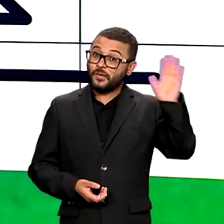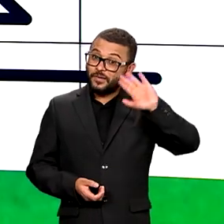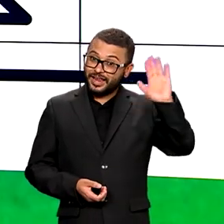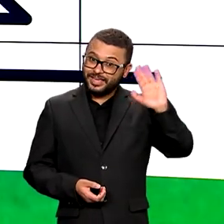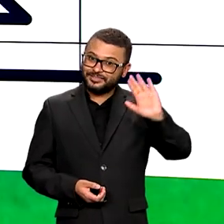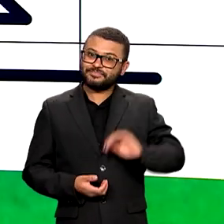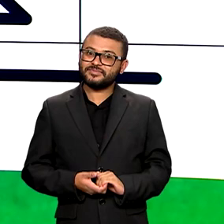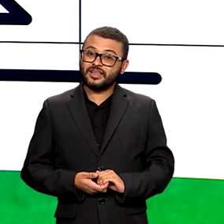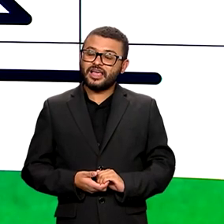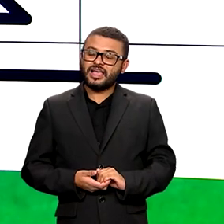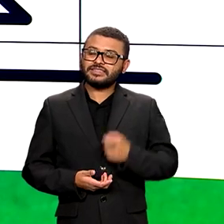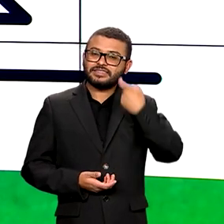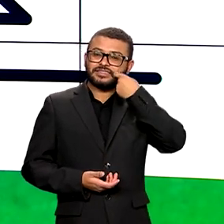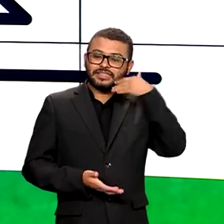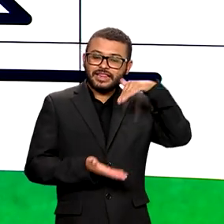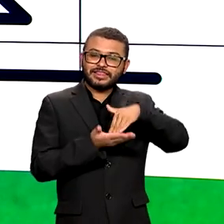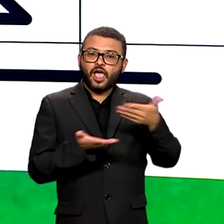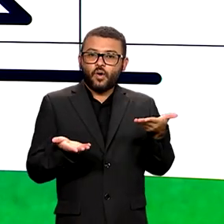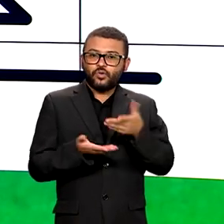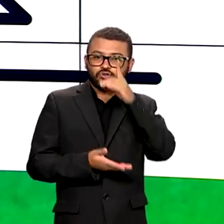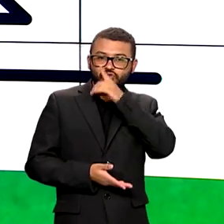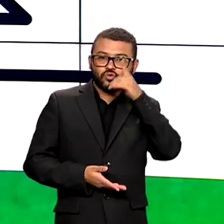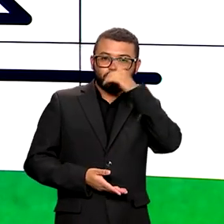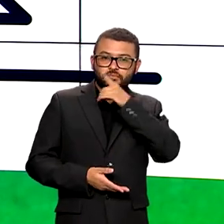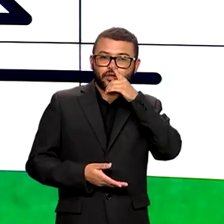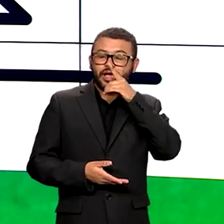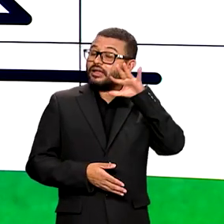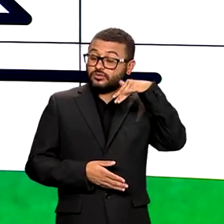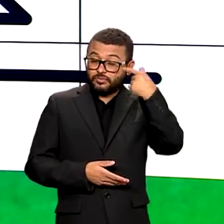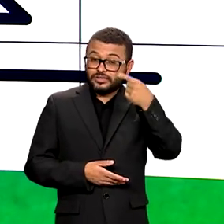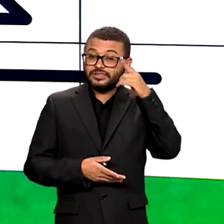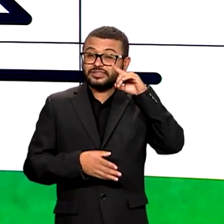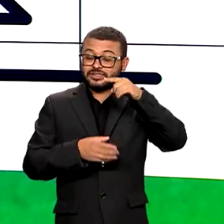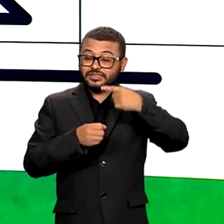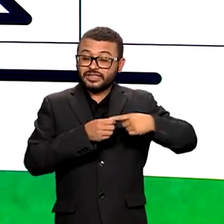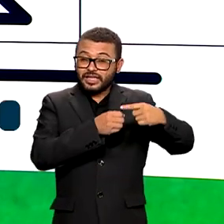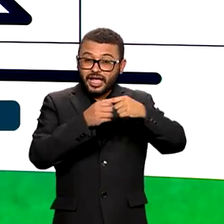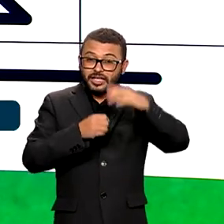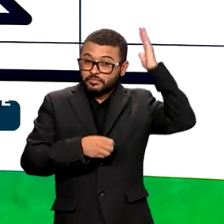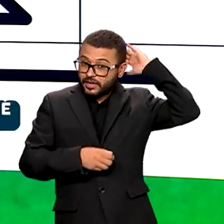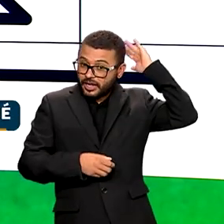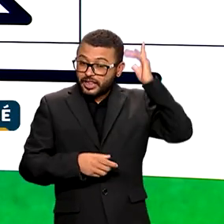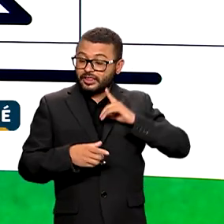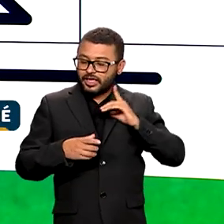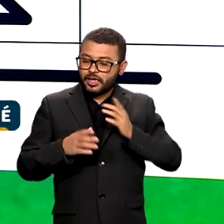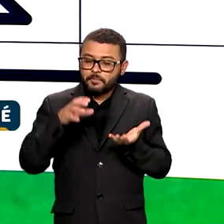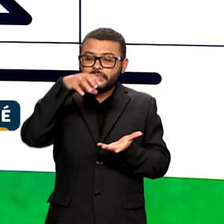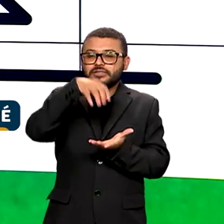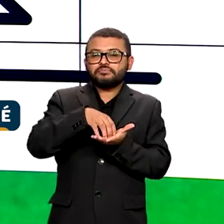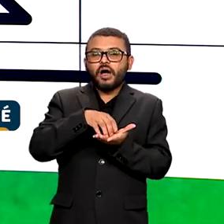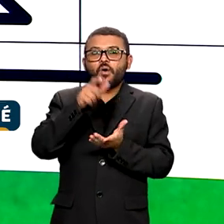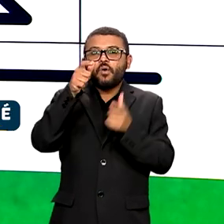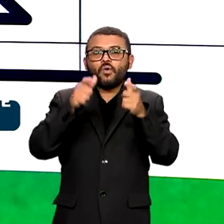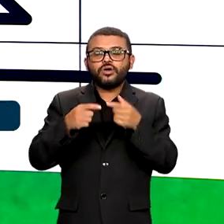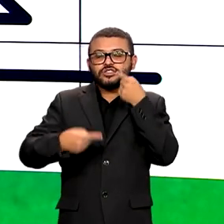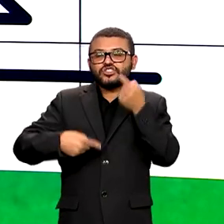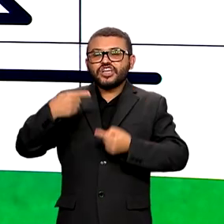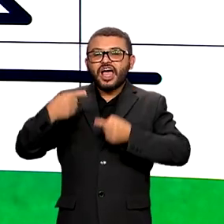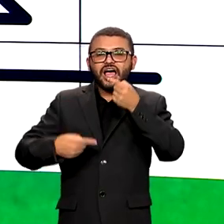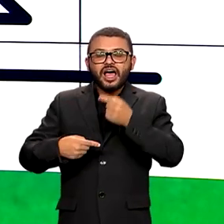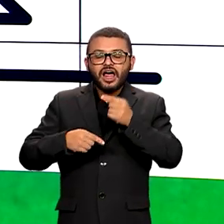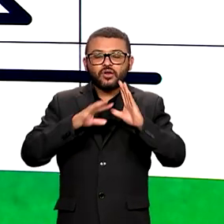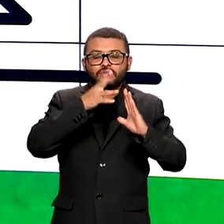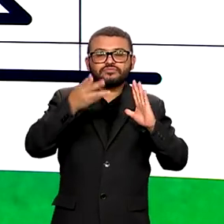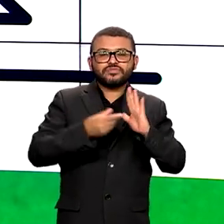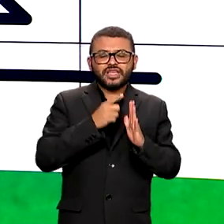Olá. De sexta a domingo, a cidade de Belém, no Pará, é a sede dos Diálogos Amazônicos, evento que reúne governo, entidades